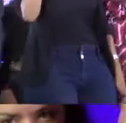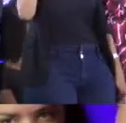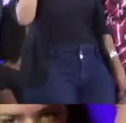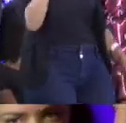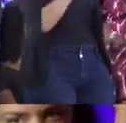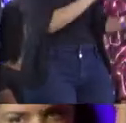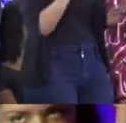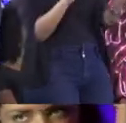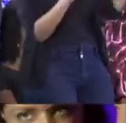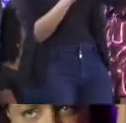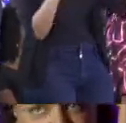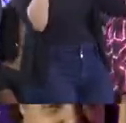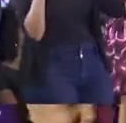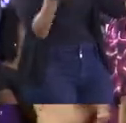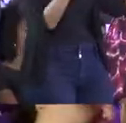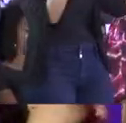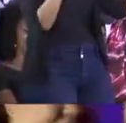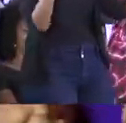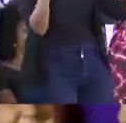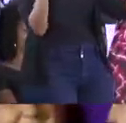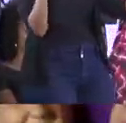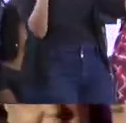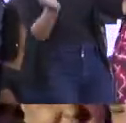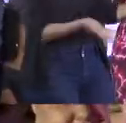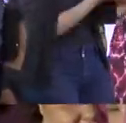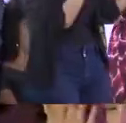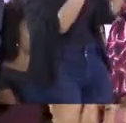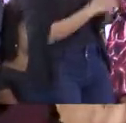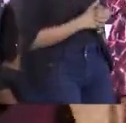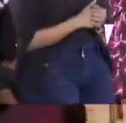É. Tem que falar, é lógico.